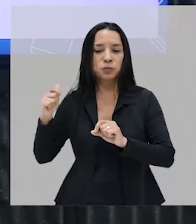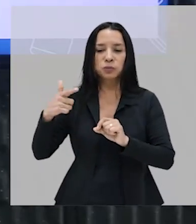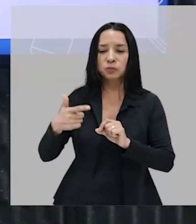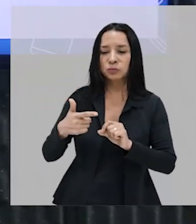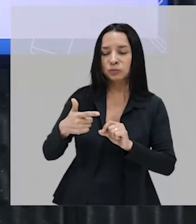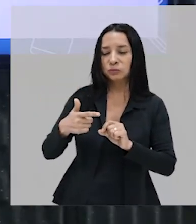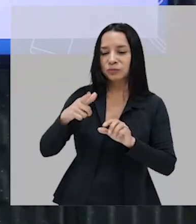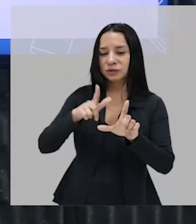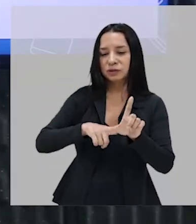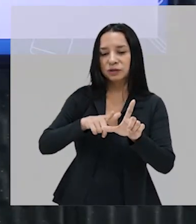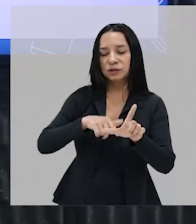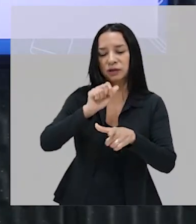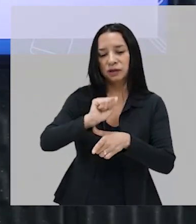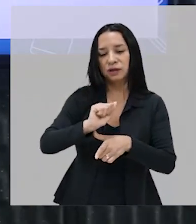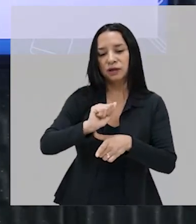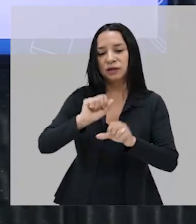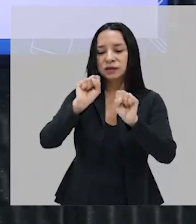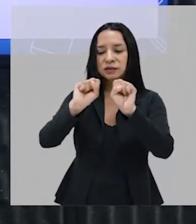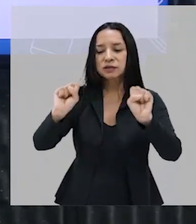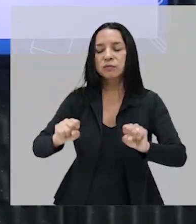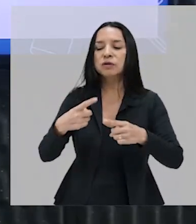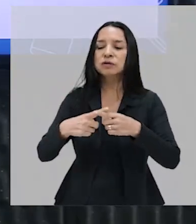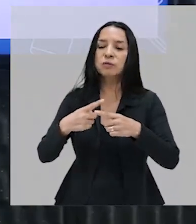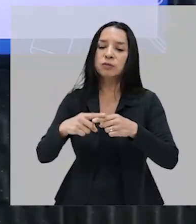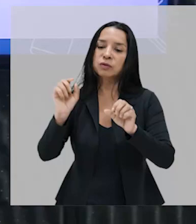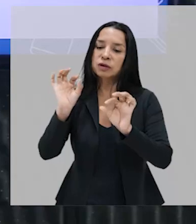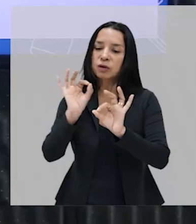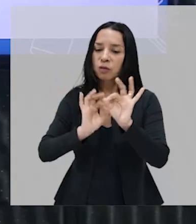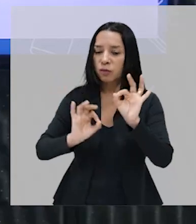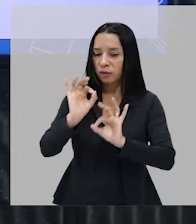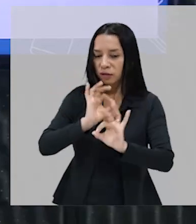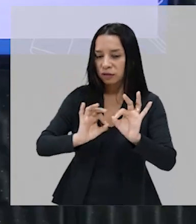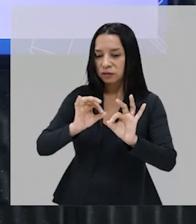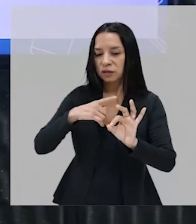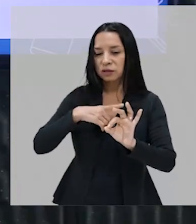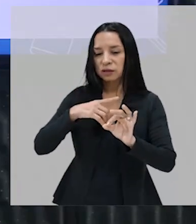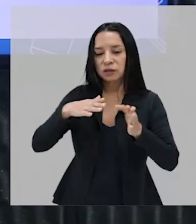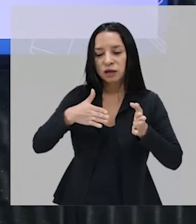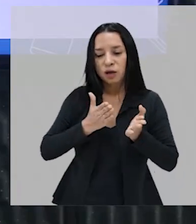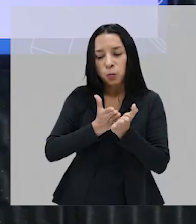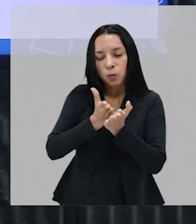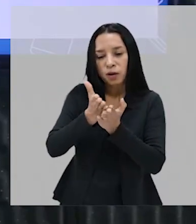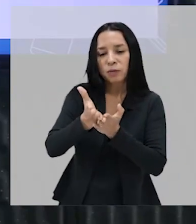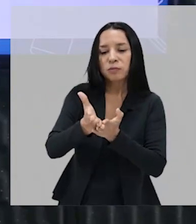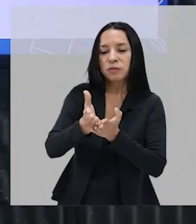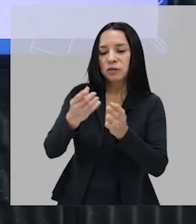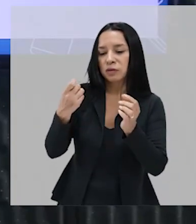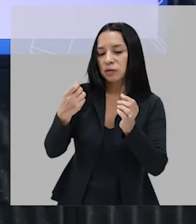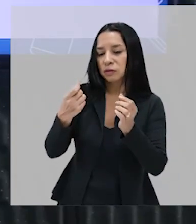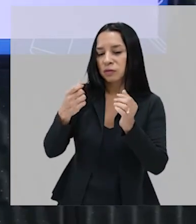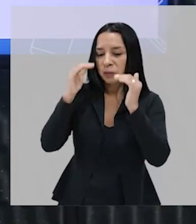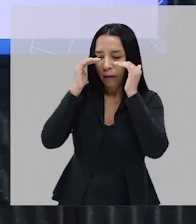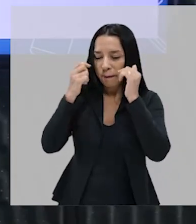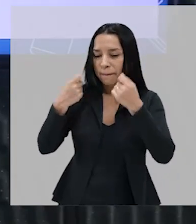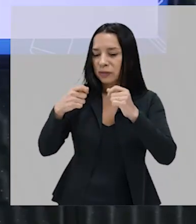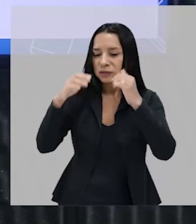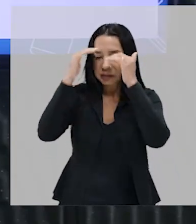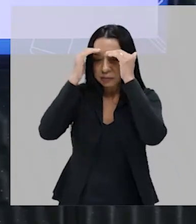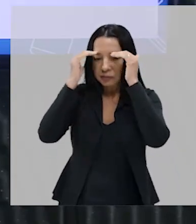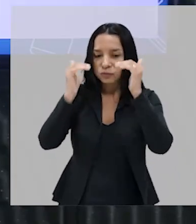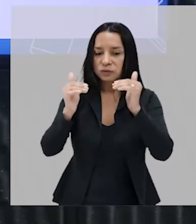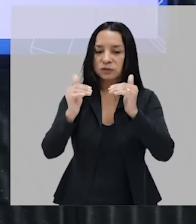filosófico. E sistemático porque é organizado, tem um caminho, tem uma formatação que precisa ser obedecida. Então a letra B ela traz para a gente